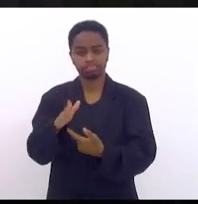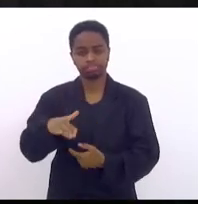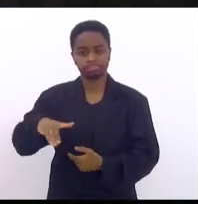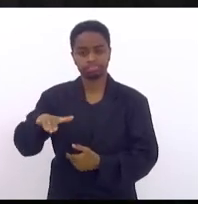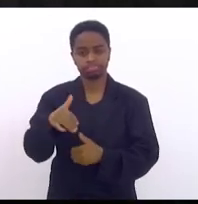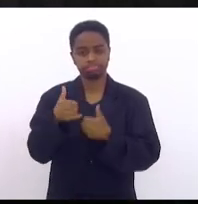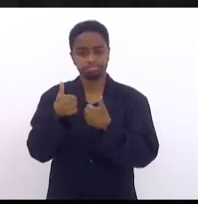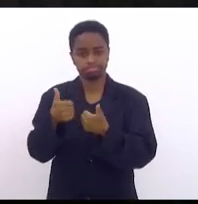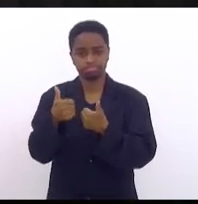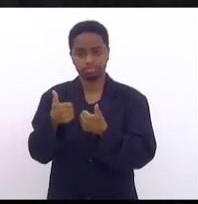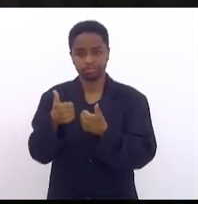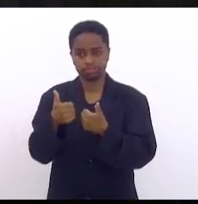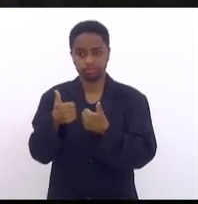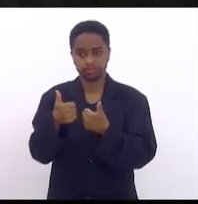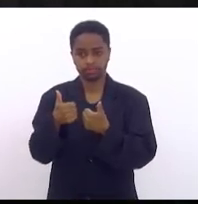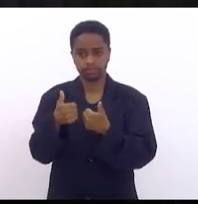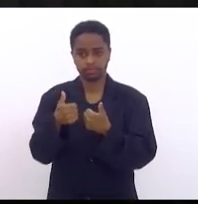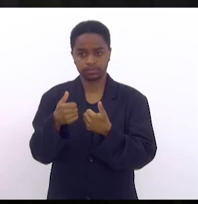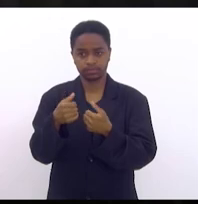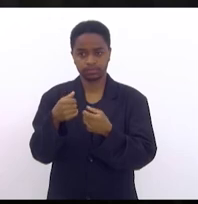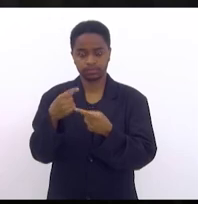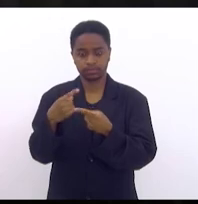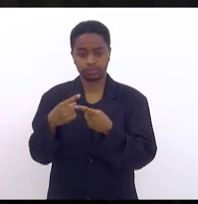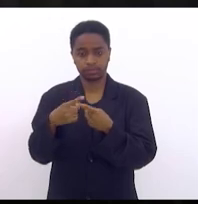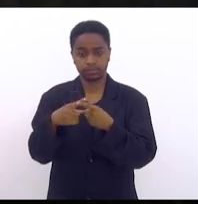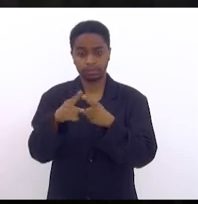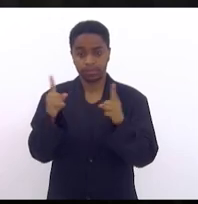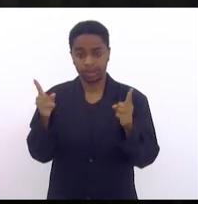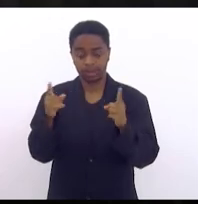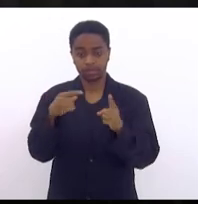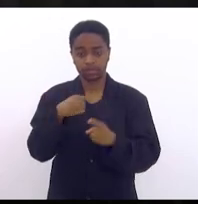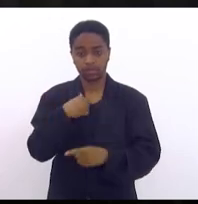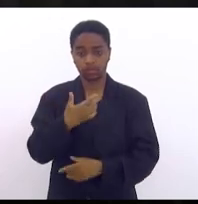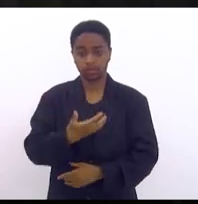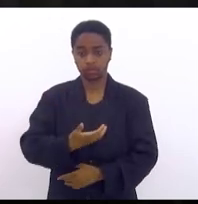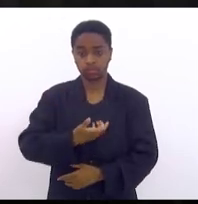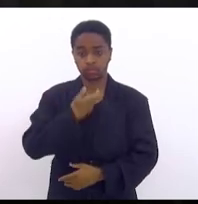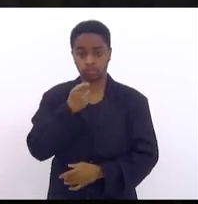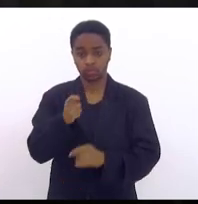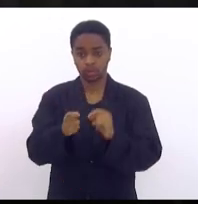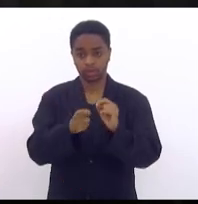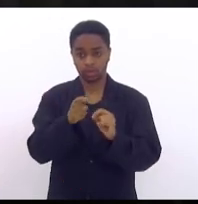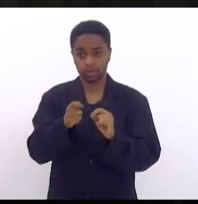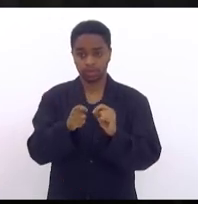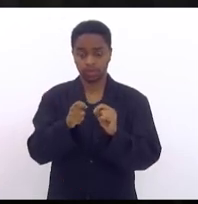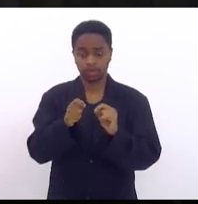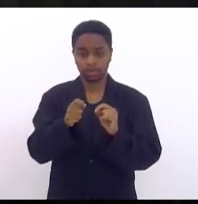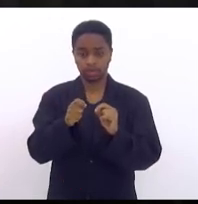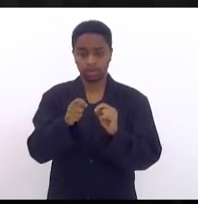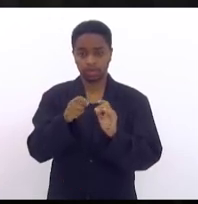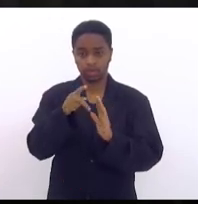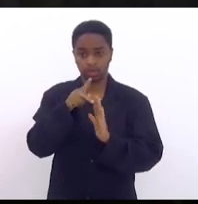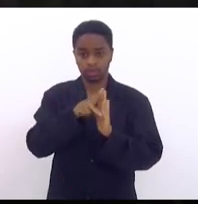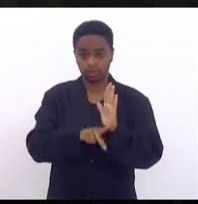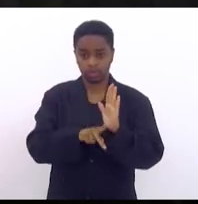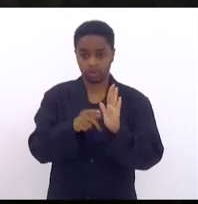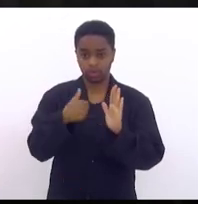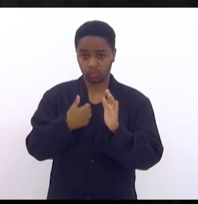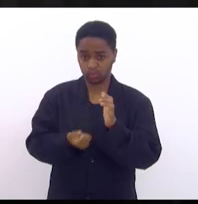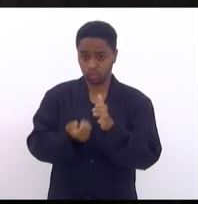favorável. O que eu me surpreendo é que o projeto não nasceu